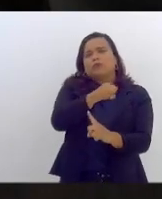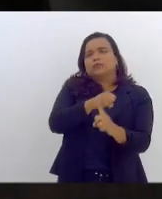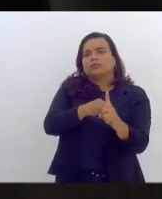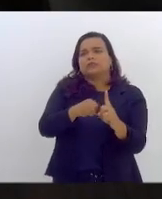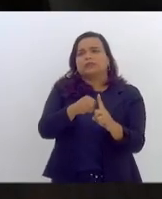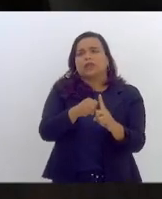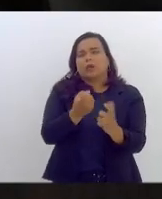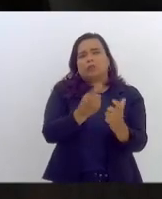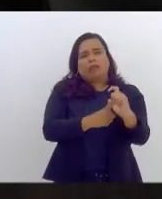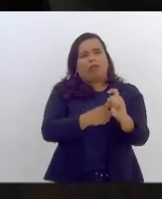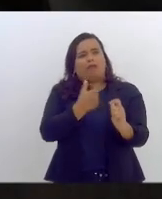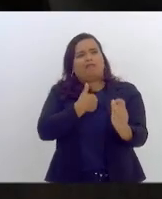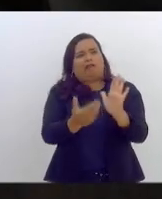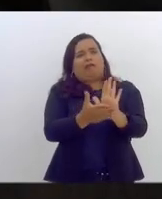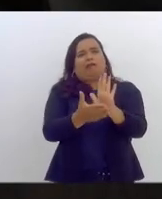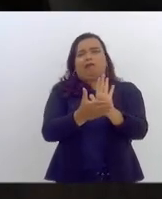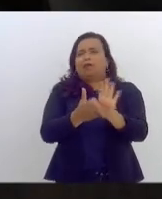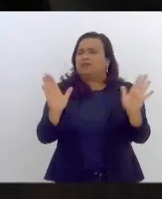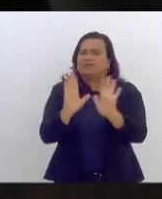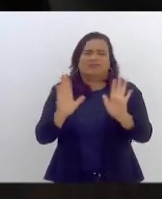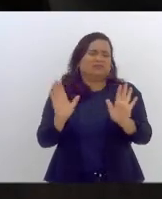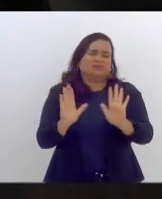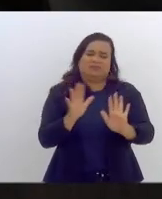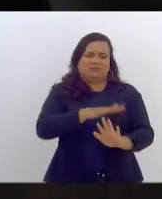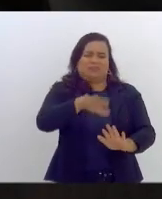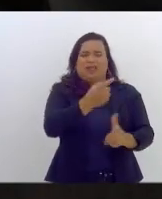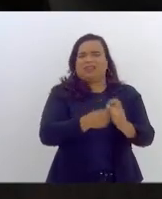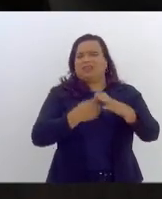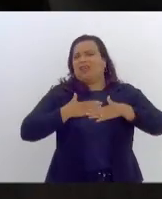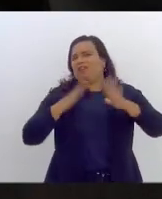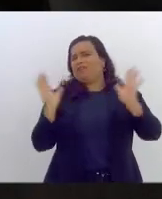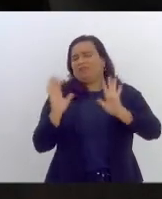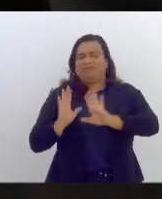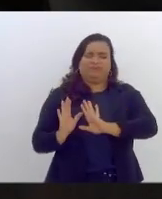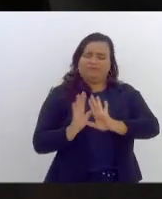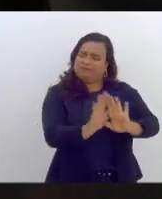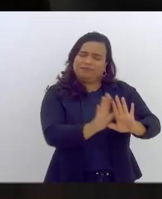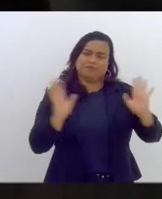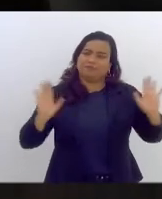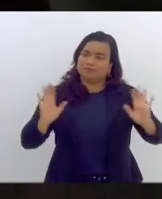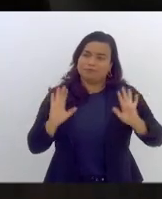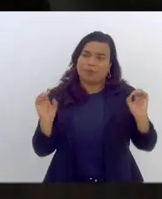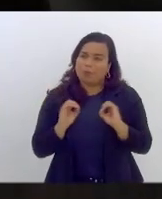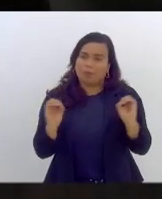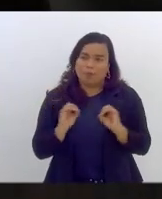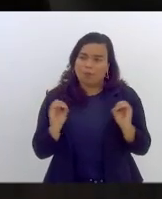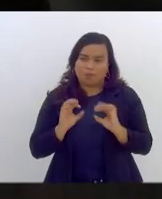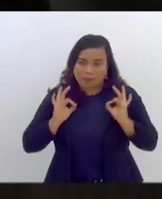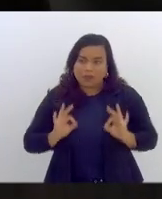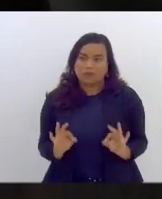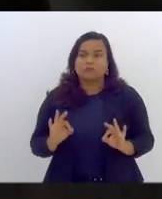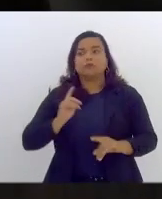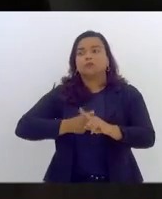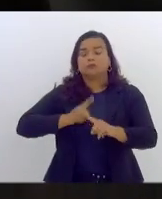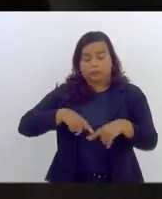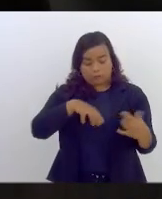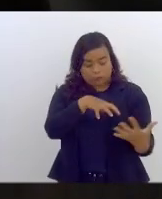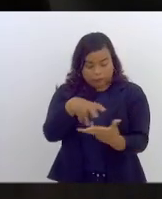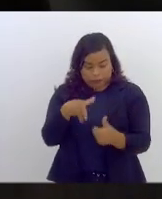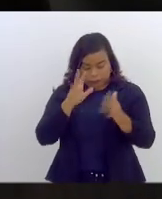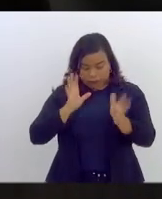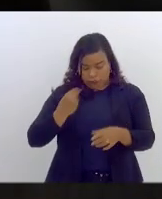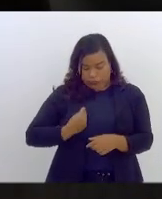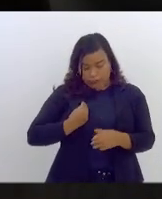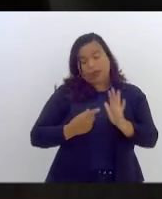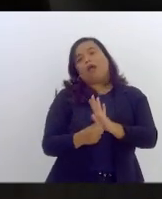deve alguma coisa. A sociedade e o mundo não me devem nada. Quer dizer, o mundo realmente não me deve nada, porque o mundo já estava aqui antes